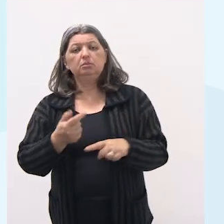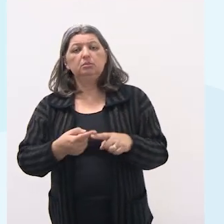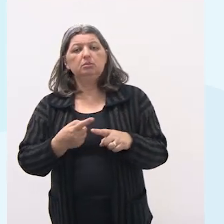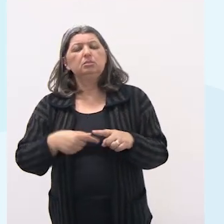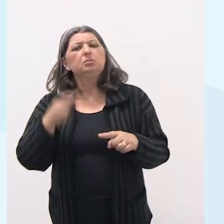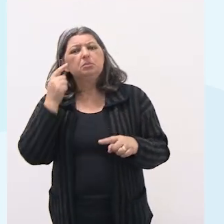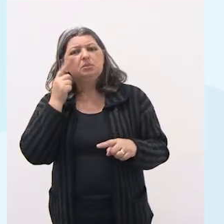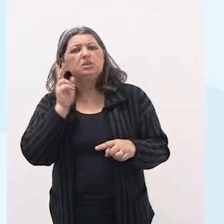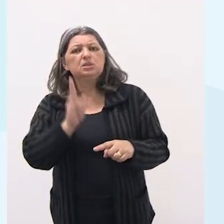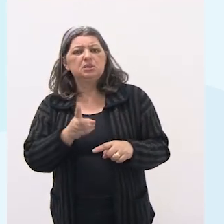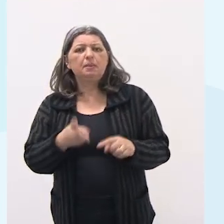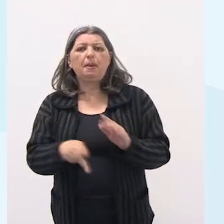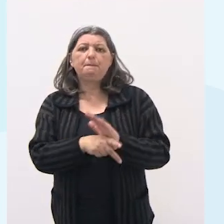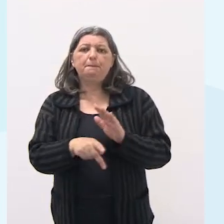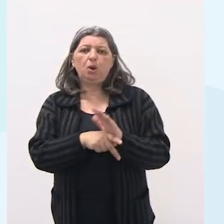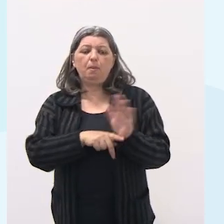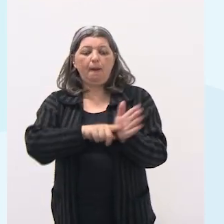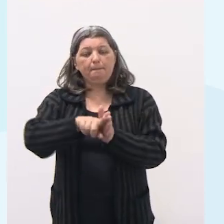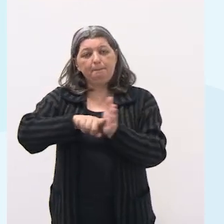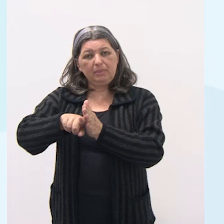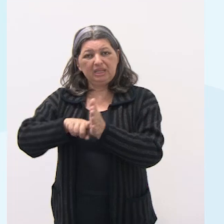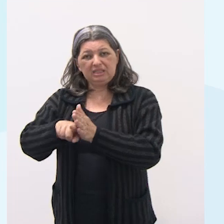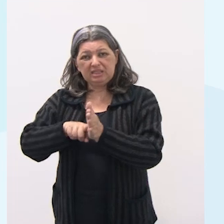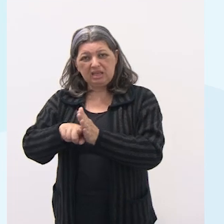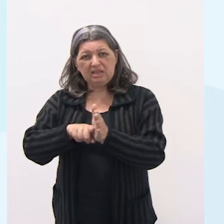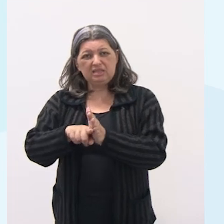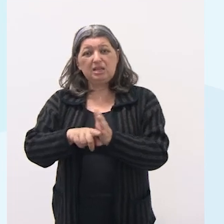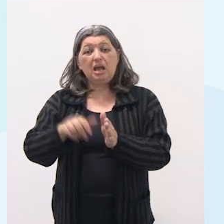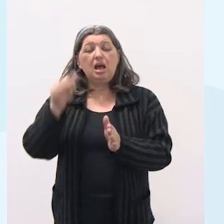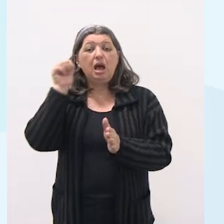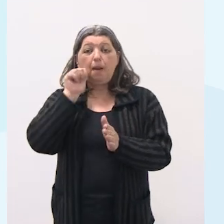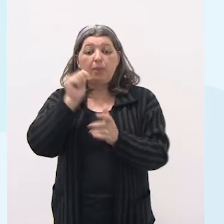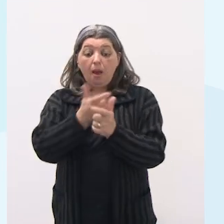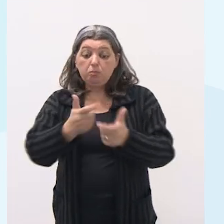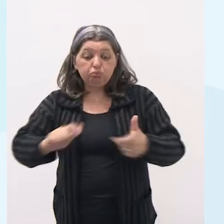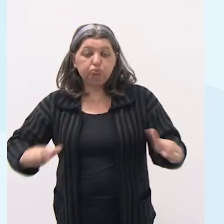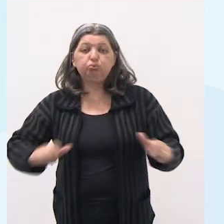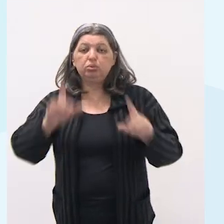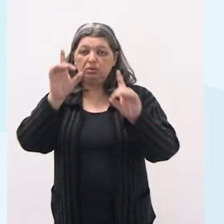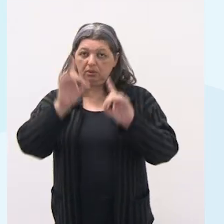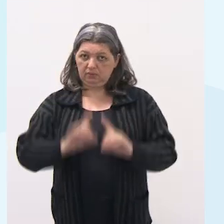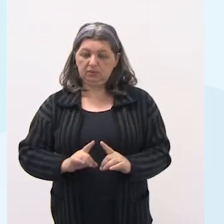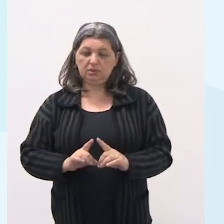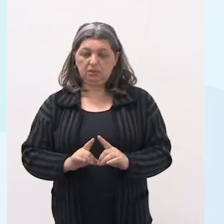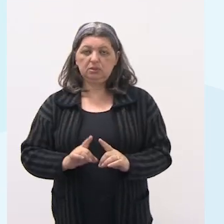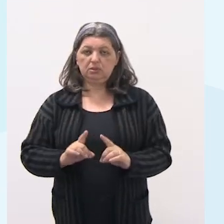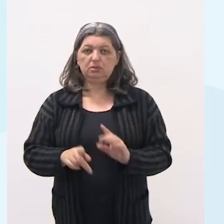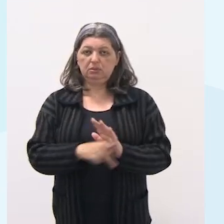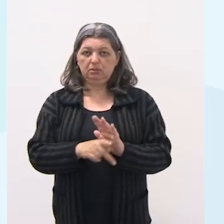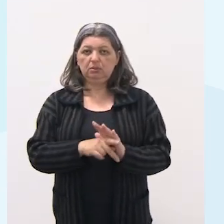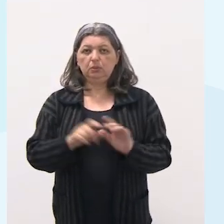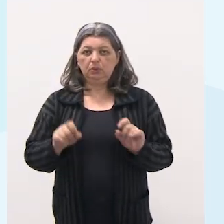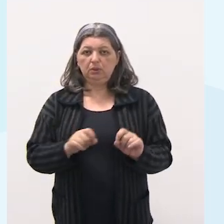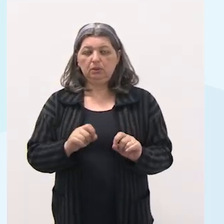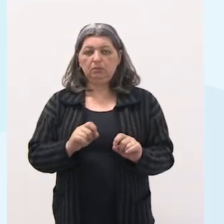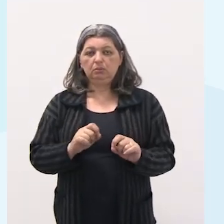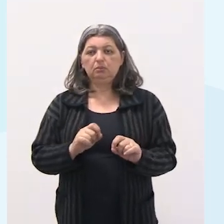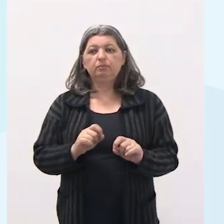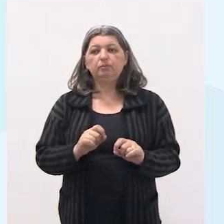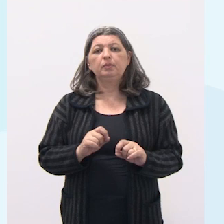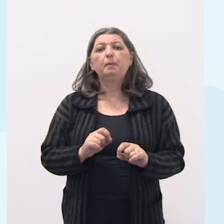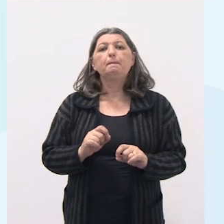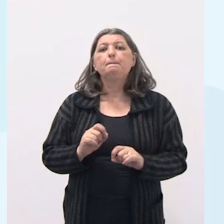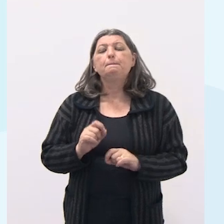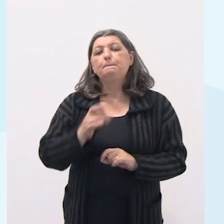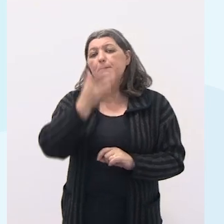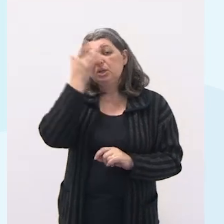uma estatística grande de pessoas com deficiência, ter no Brasil uma estatística grande de pessoas com